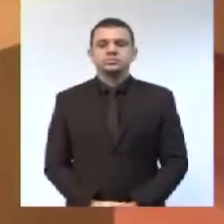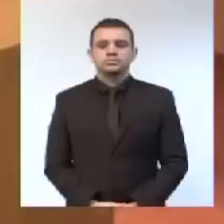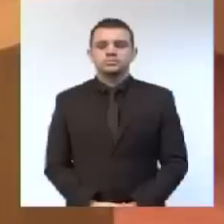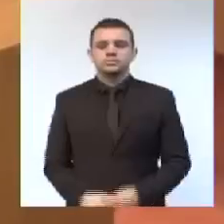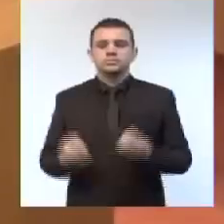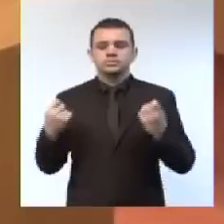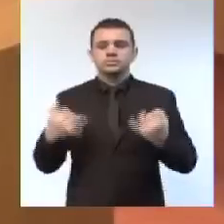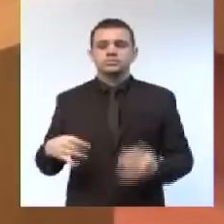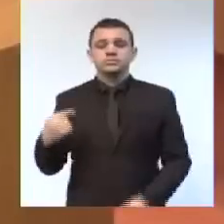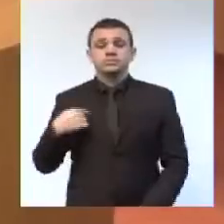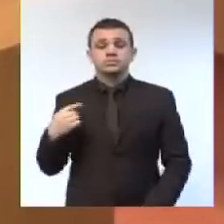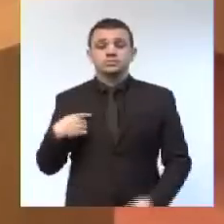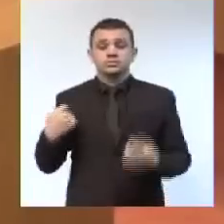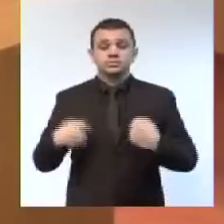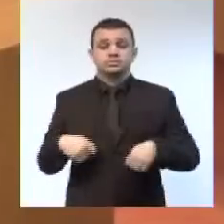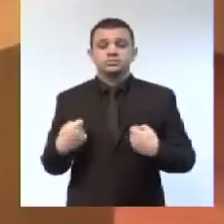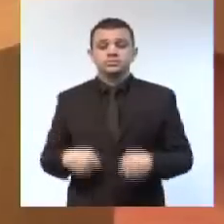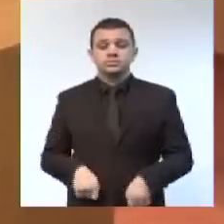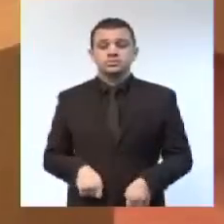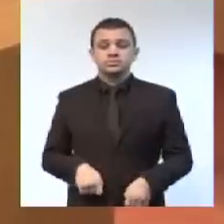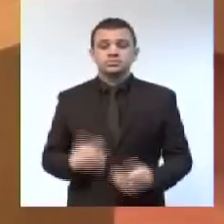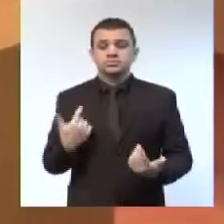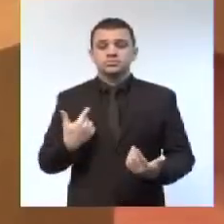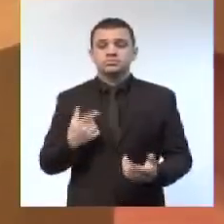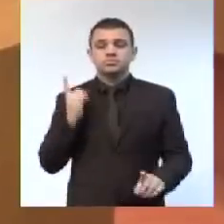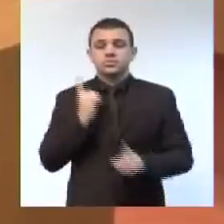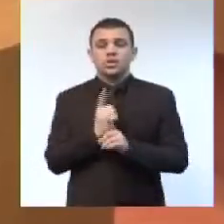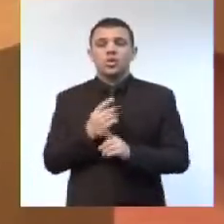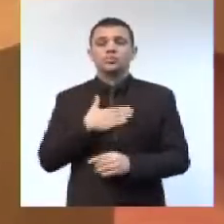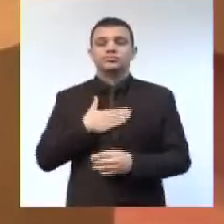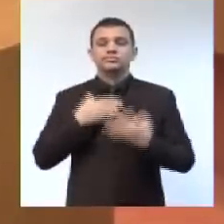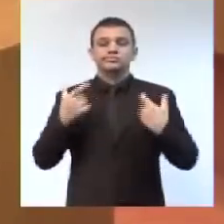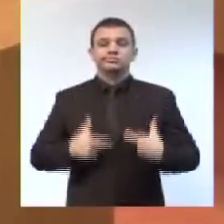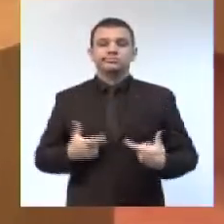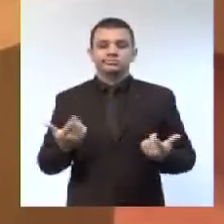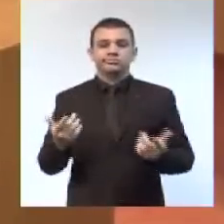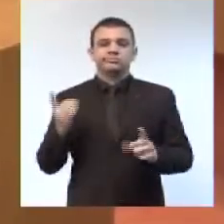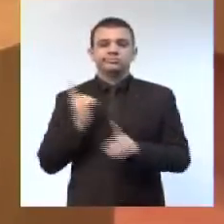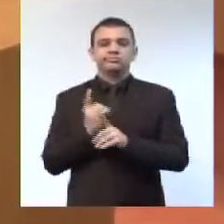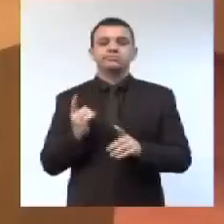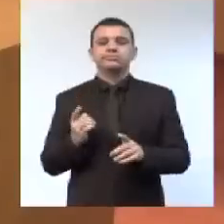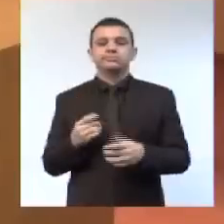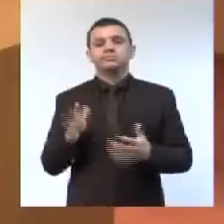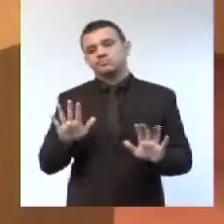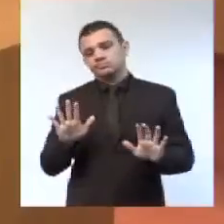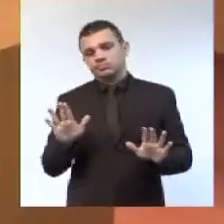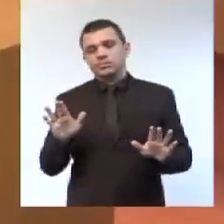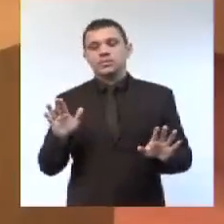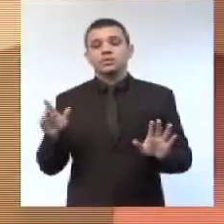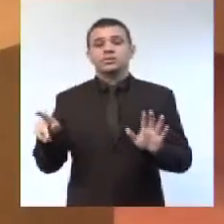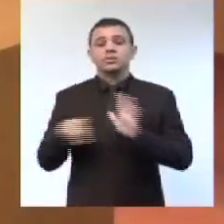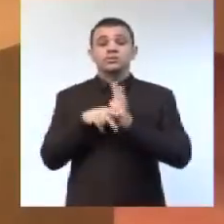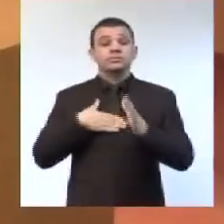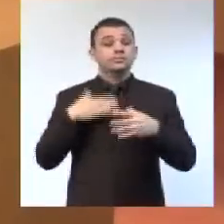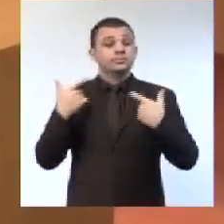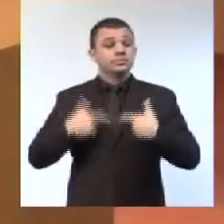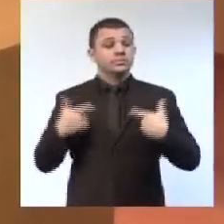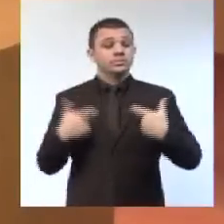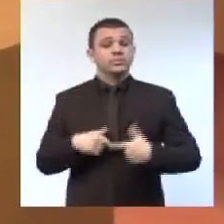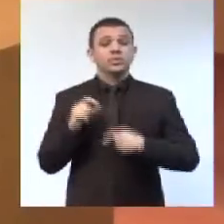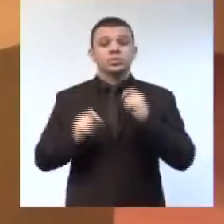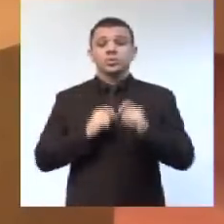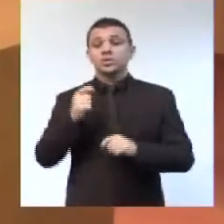que eu preciso me colocar no meu lugar. O meu lugar é defender os interesses do